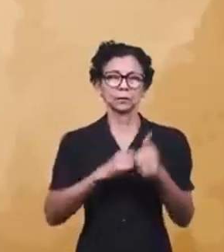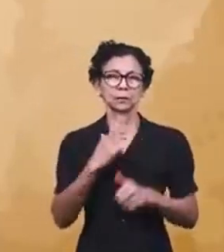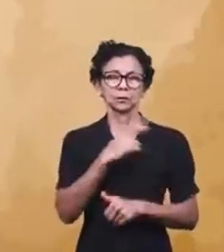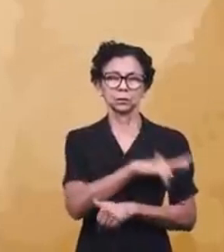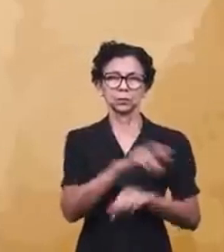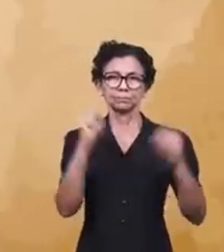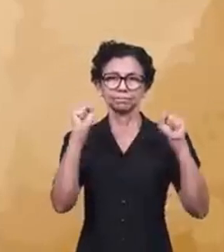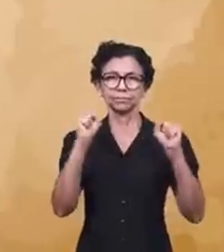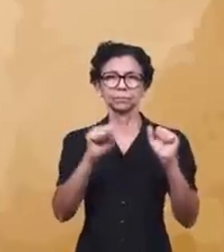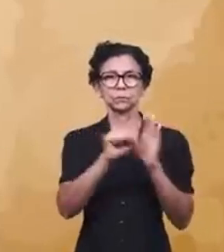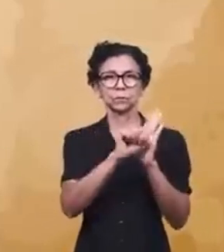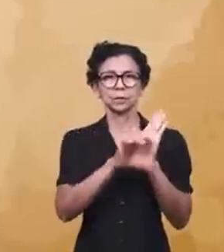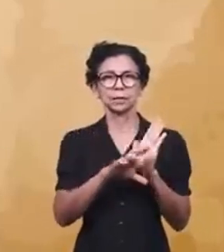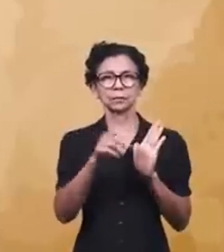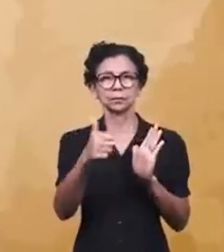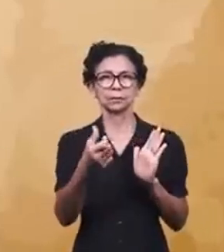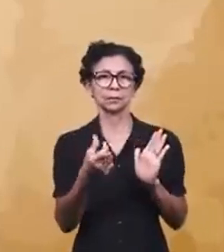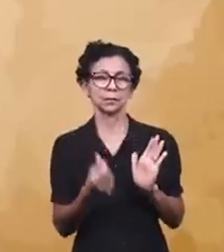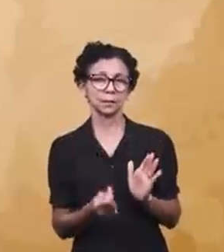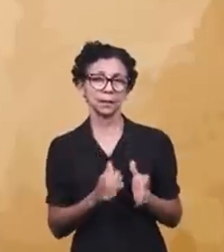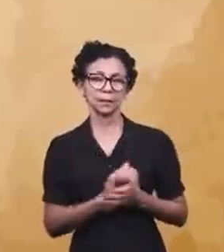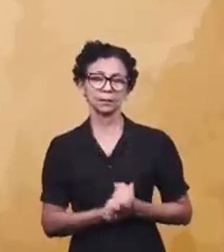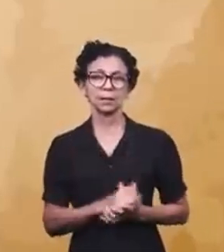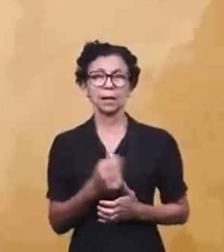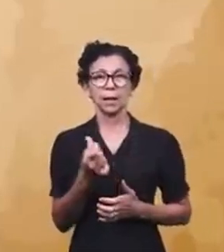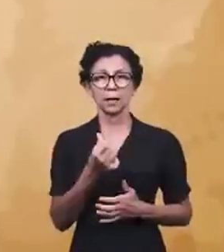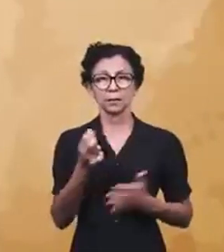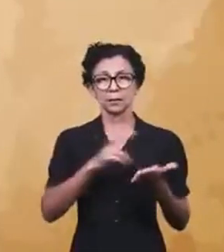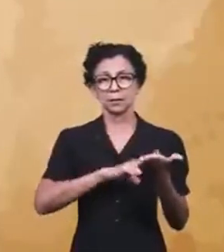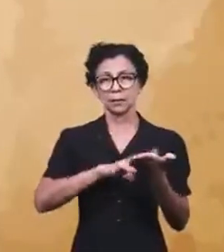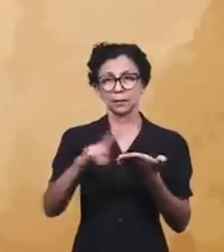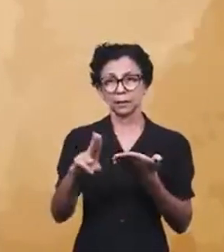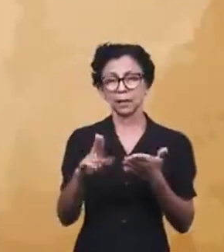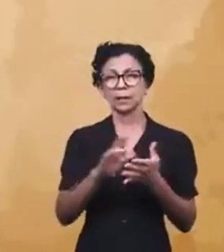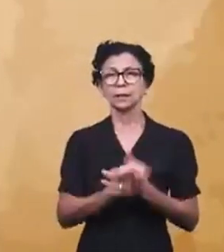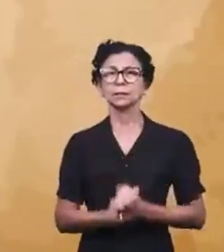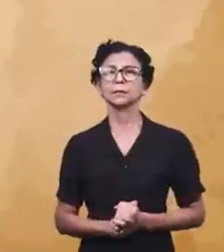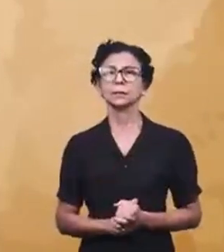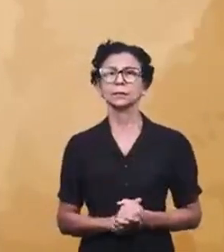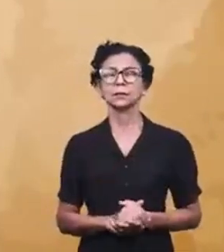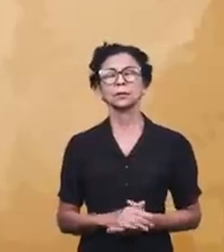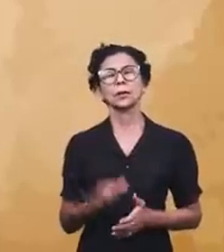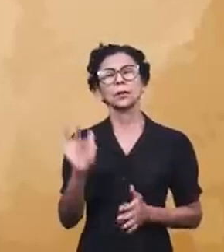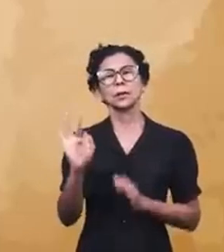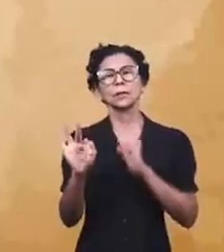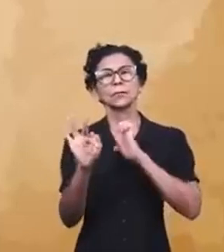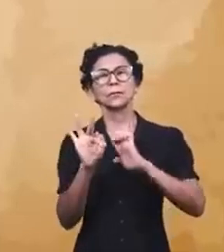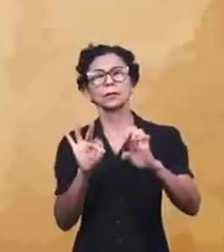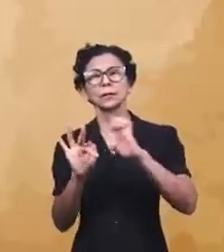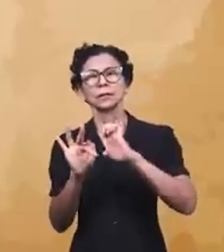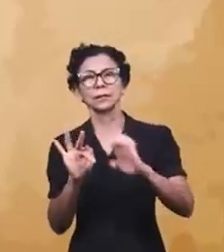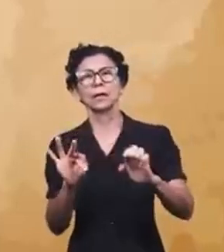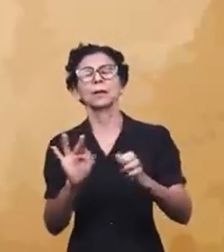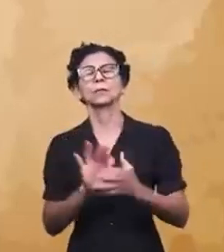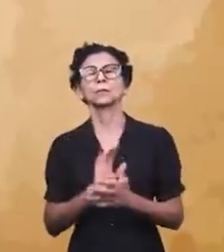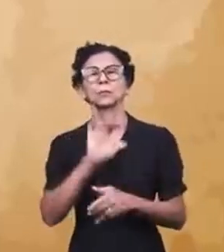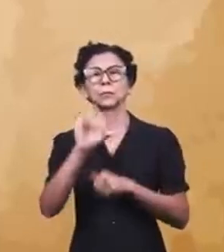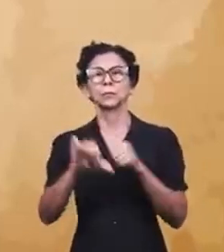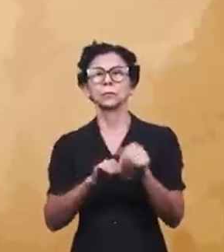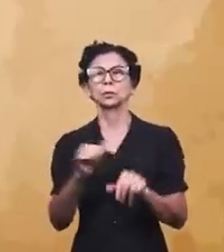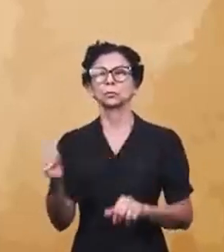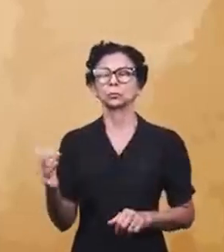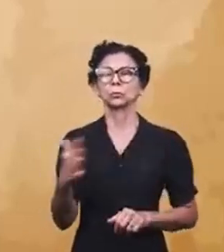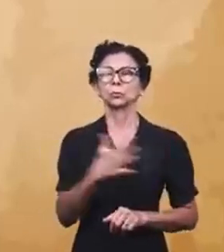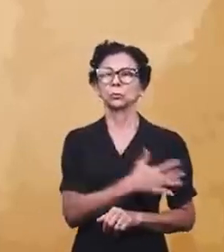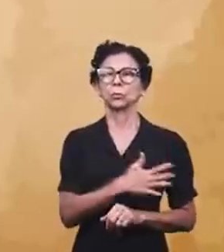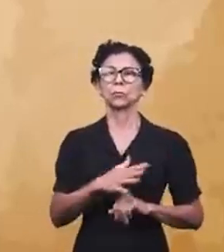sexta carta, o período profético de Filadélfia, a Igreja do Avivamento Espiritual do século XVIII. E